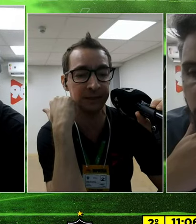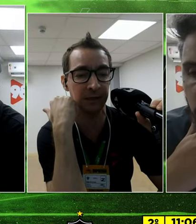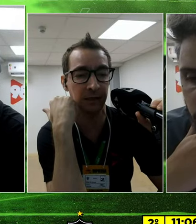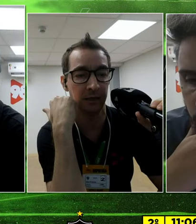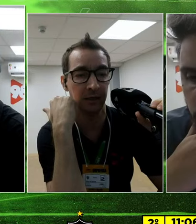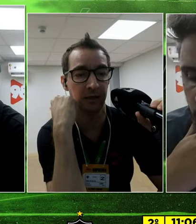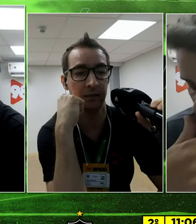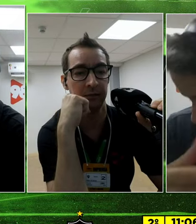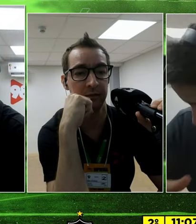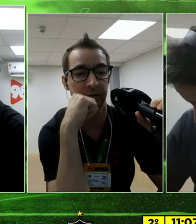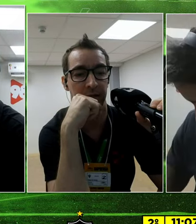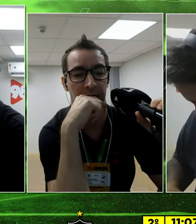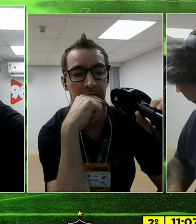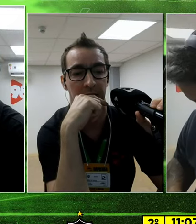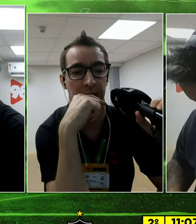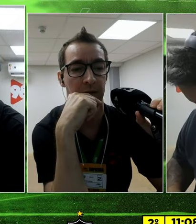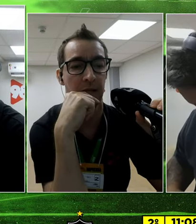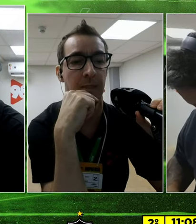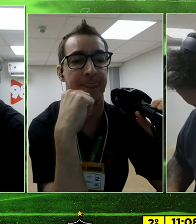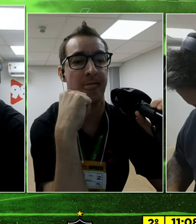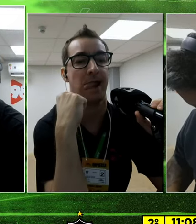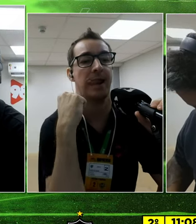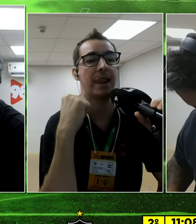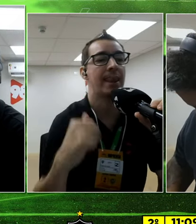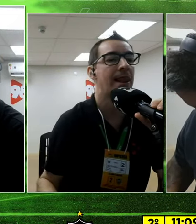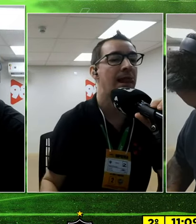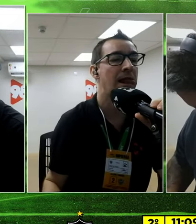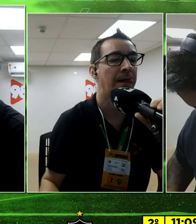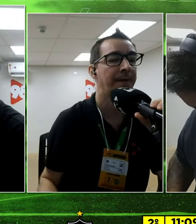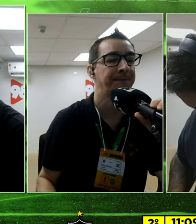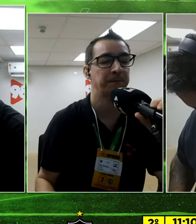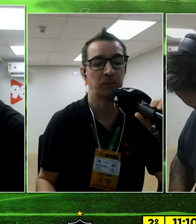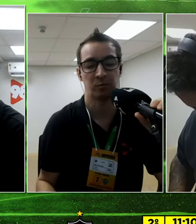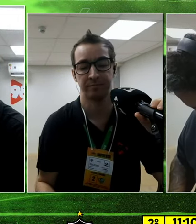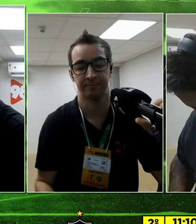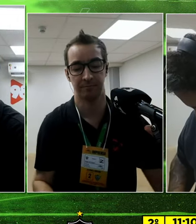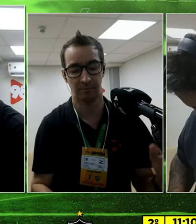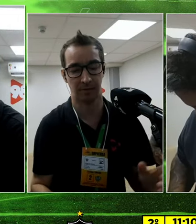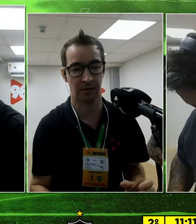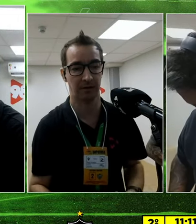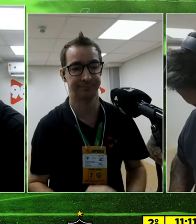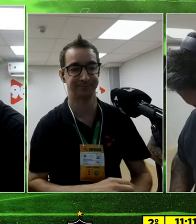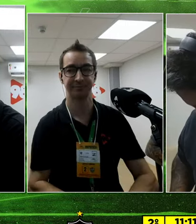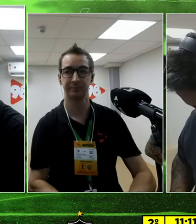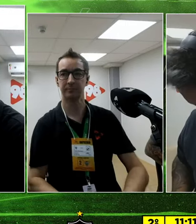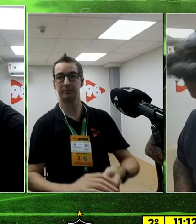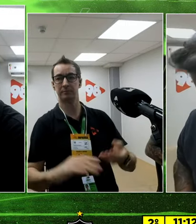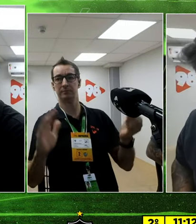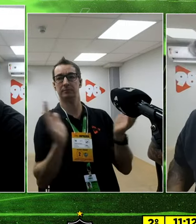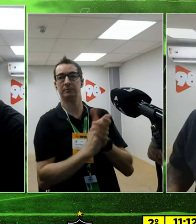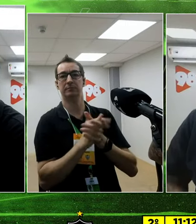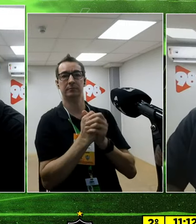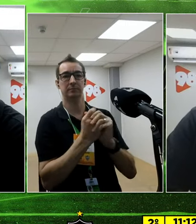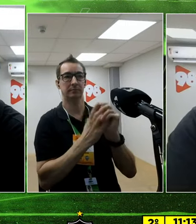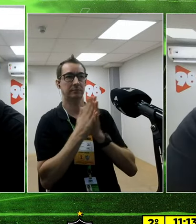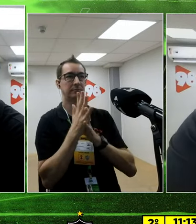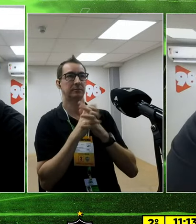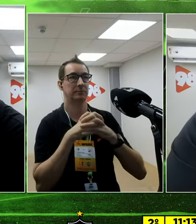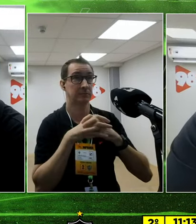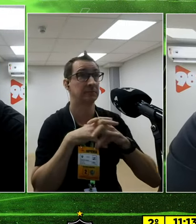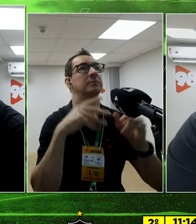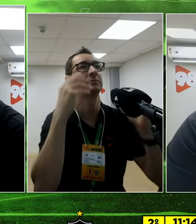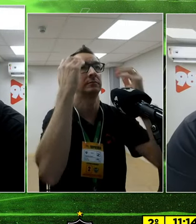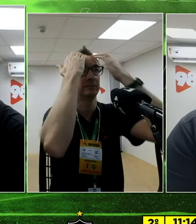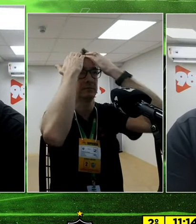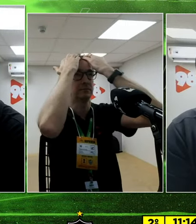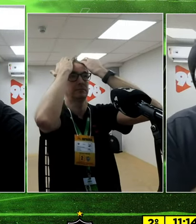agora fal Esperou o contato contato veio foi malandro zivaldo Agora falta pro Cruzeiro o sabil em cima lá lá vai o hul